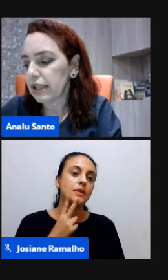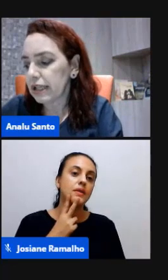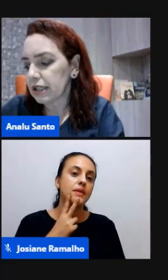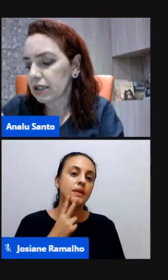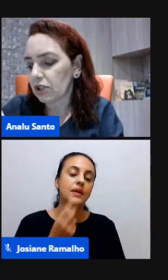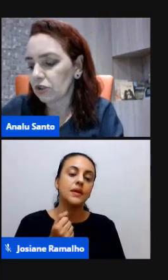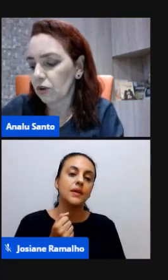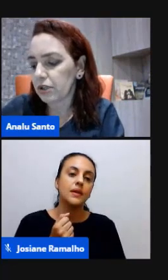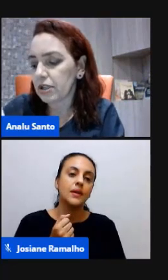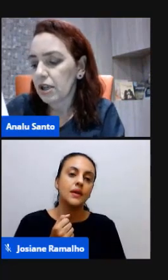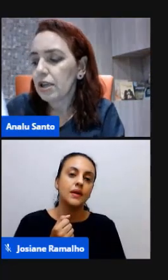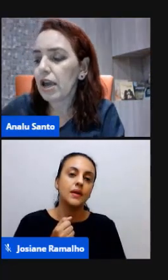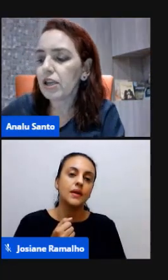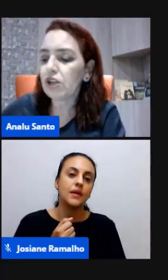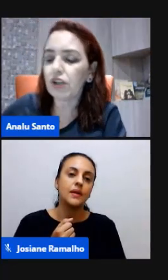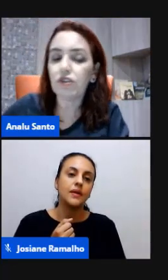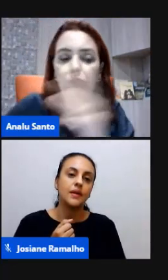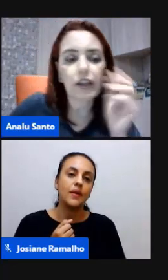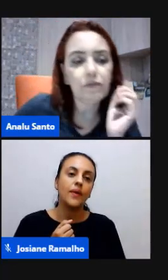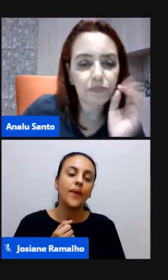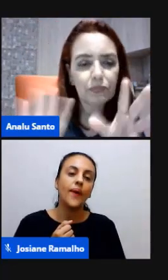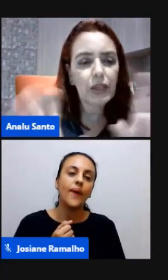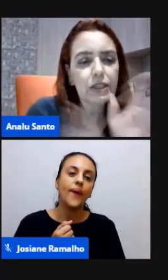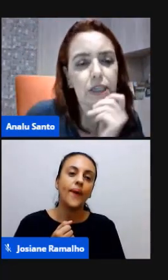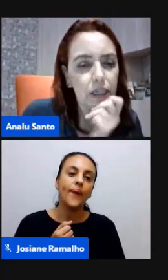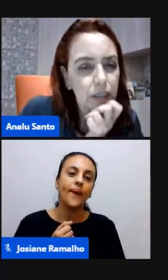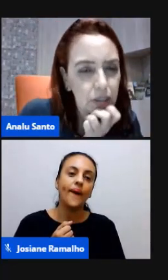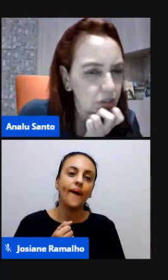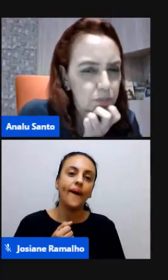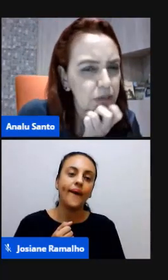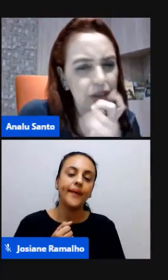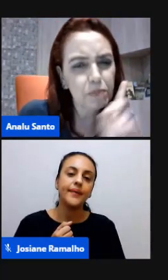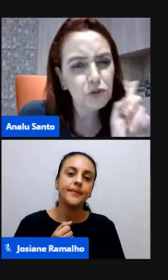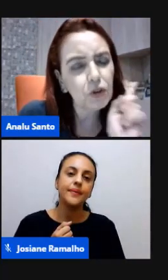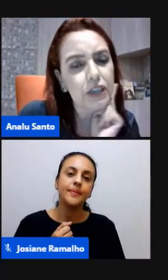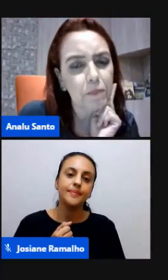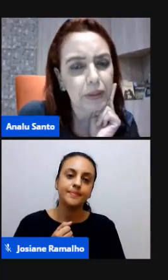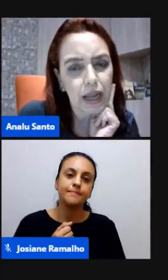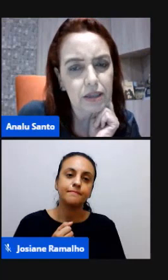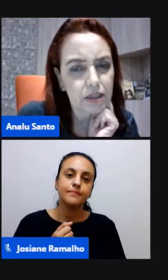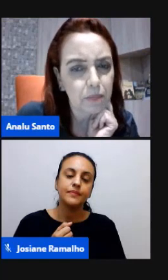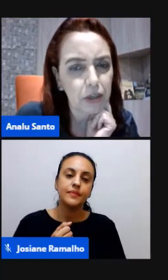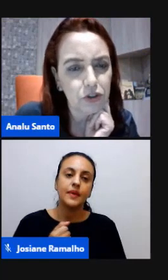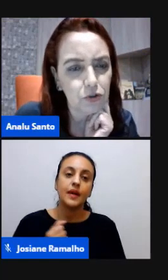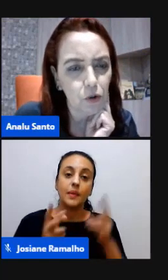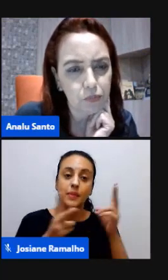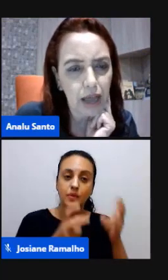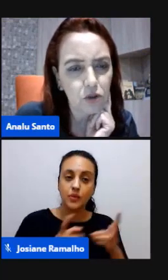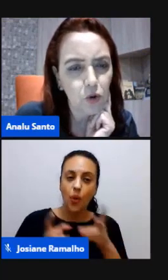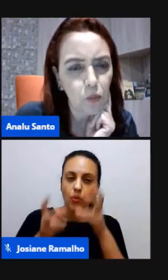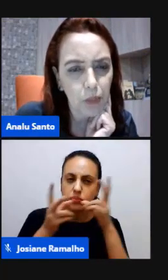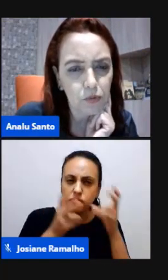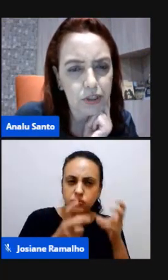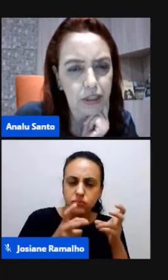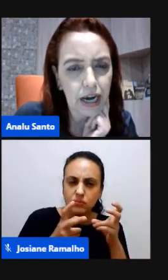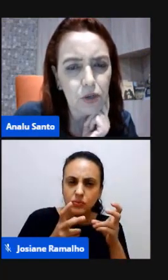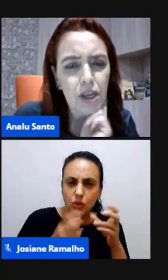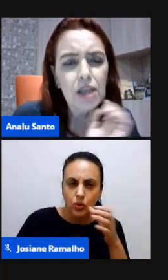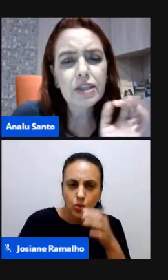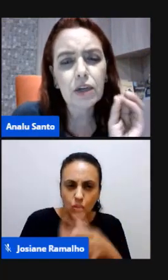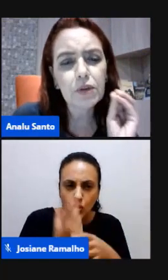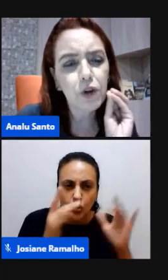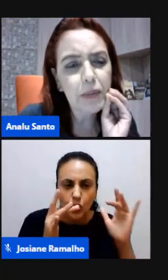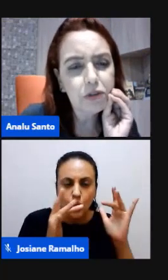de todas essas questões, e aí a gente vem nesse aqui que está assim, percepções captadas a partir do contato com o meio